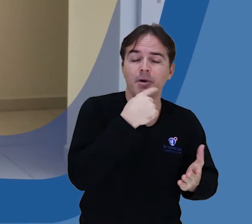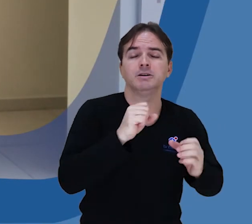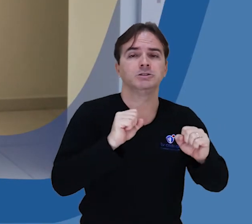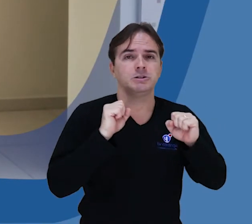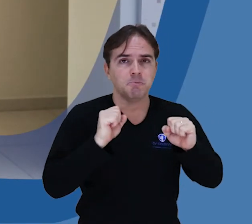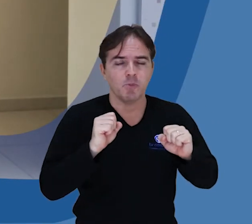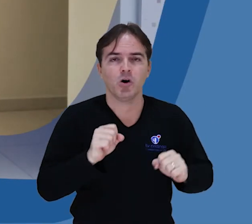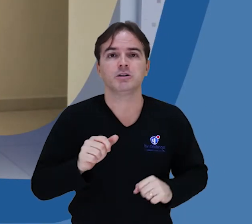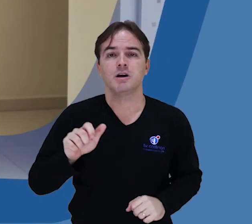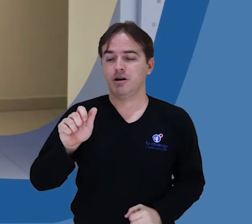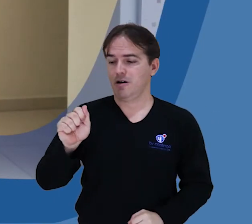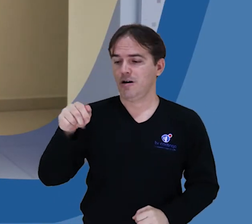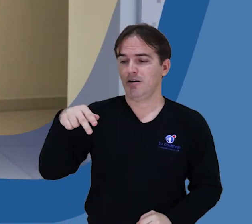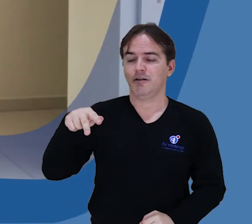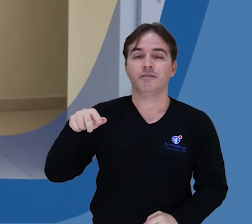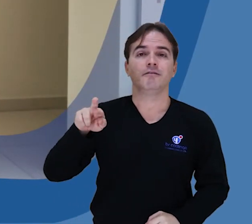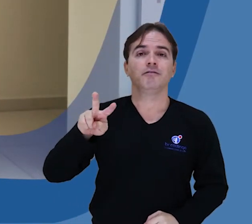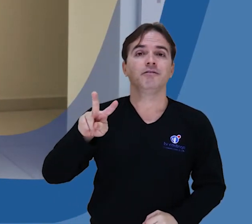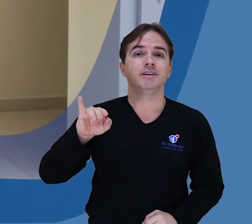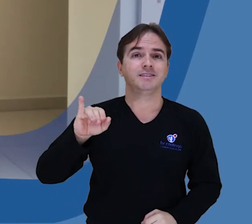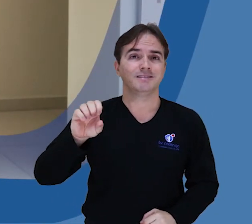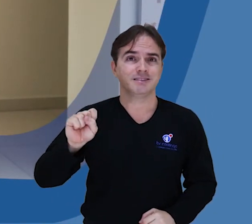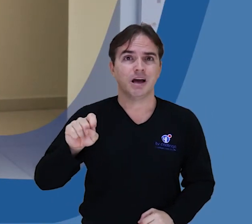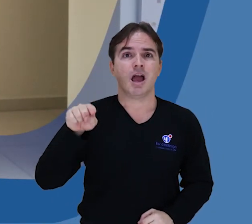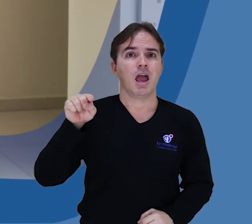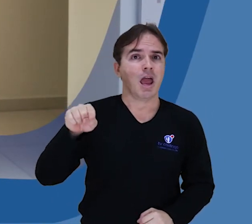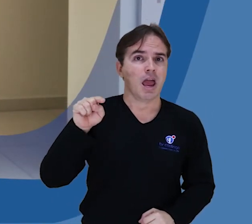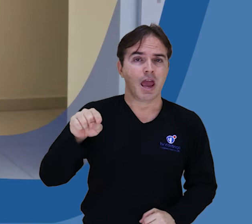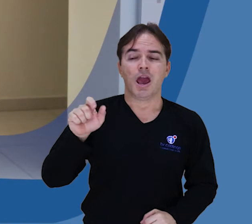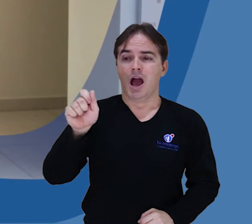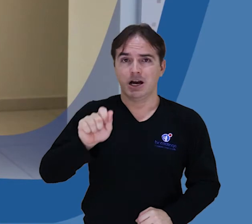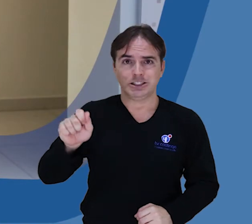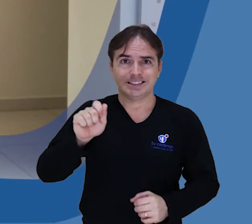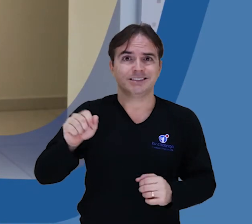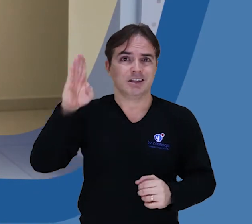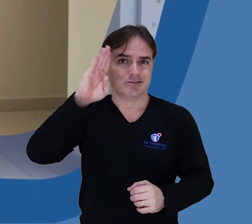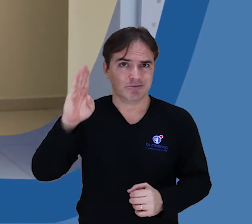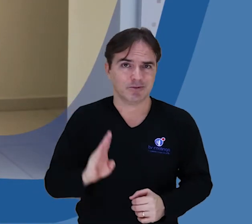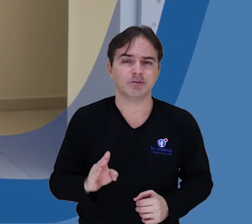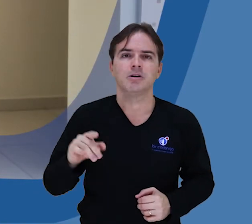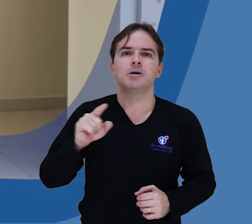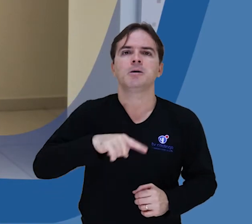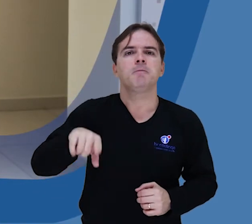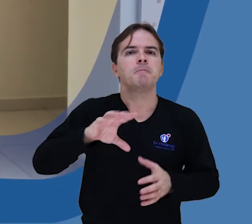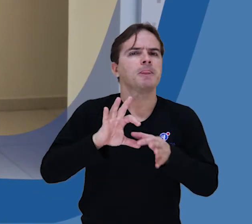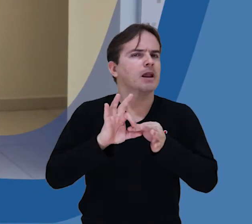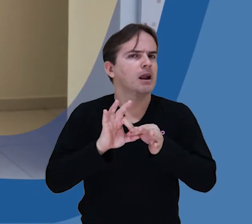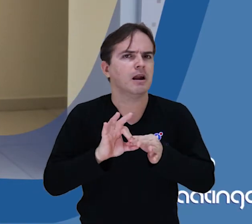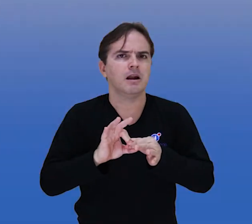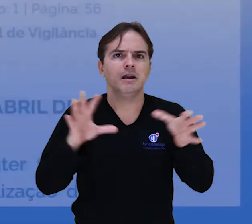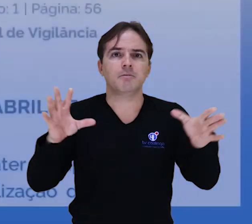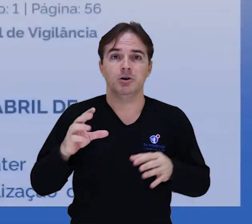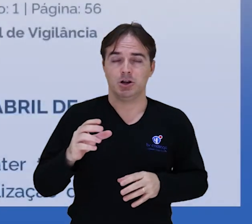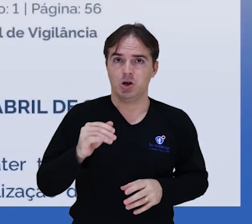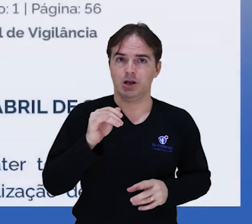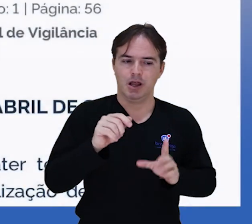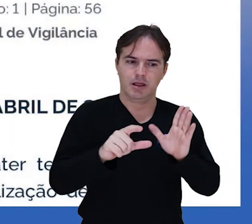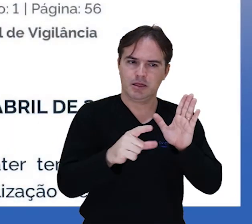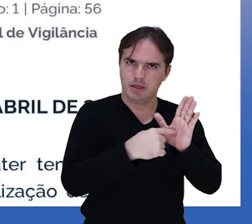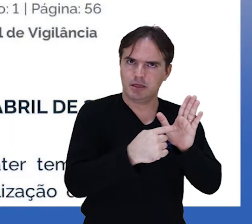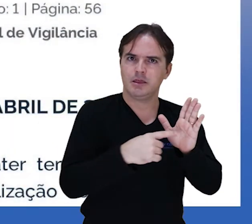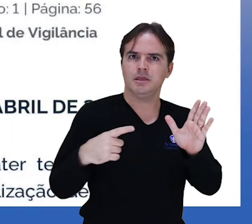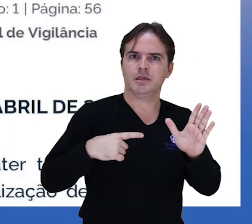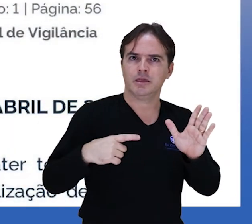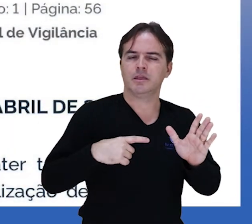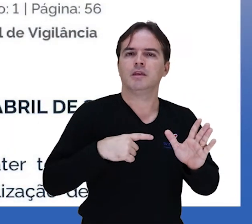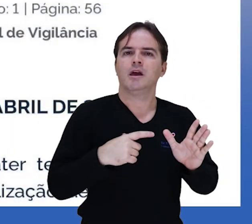de Vigilância Sanitária do Brasil, através da RDC, de uma resolução de número 377, feita agora,